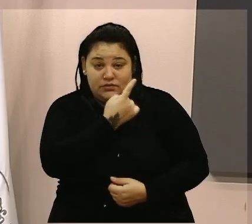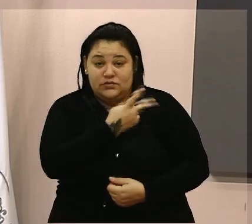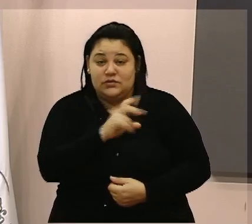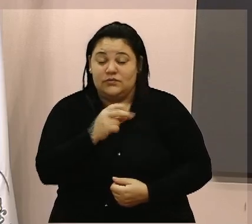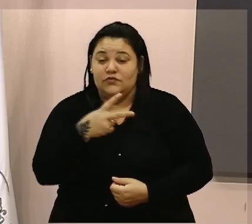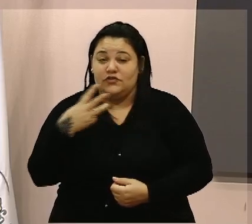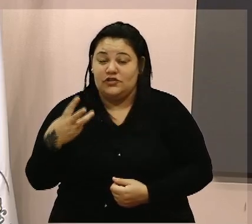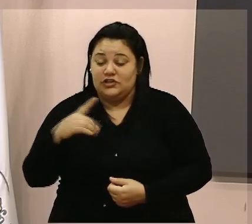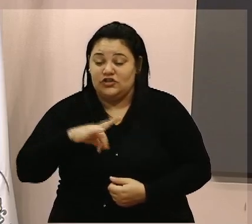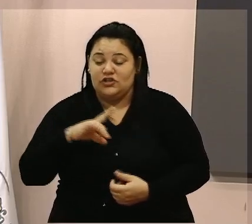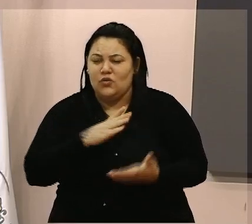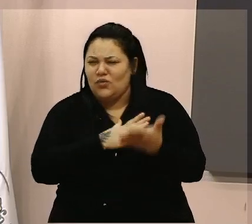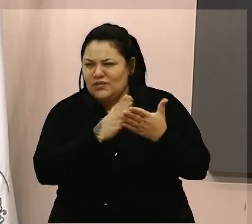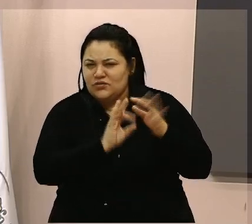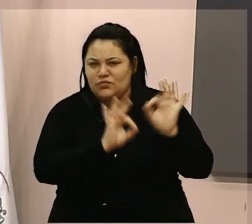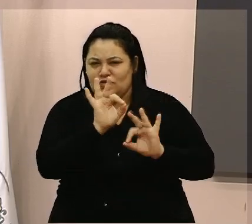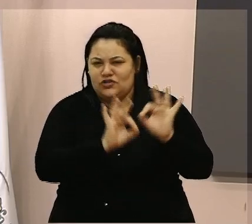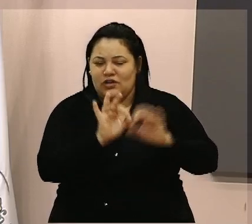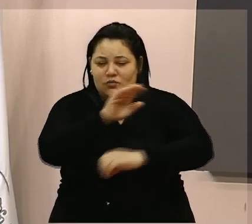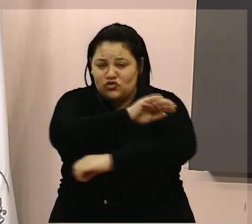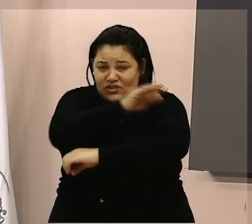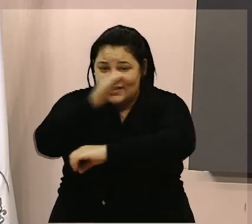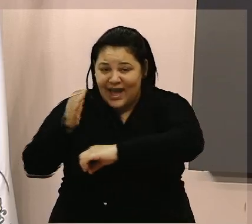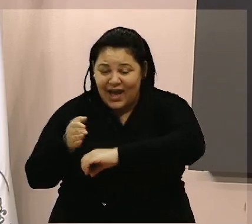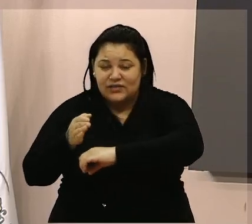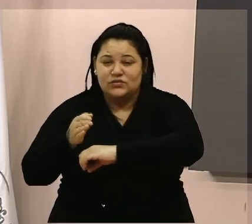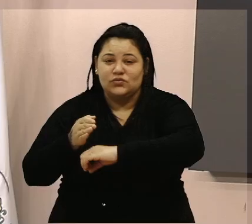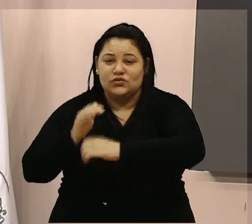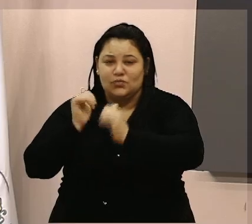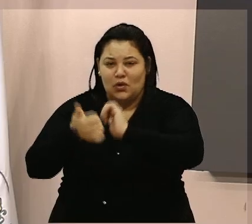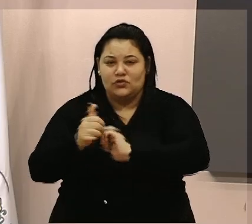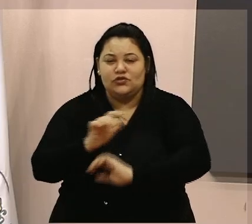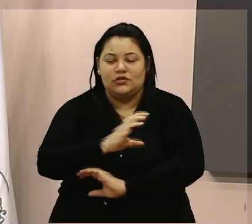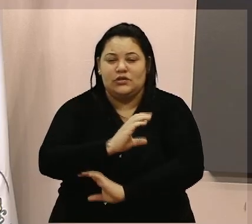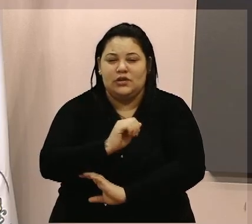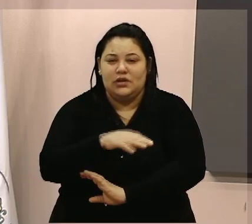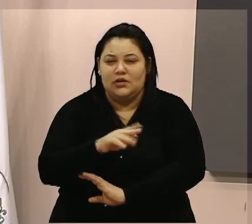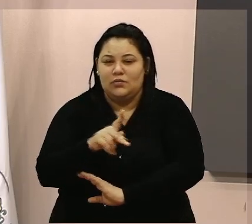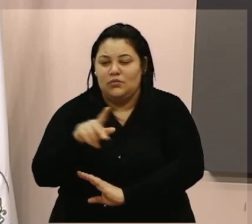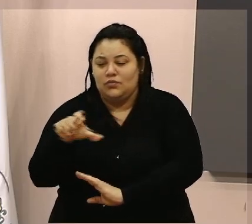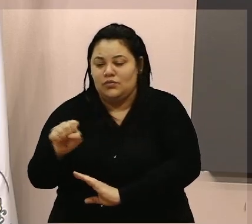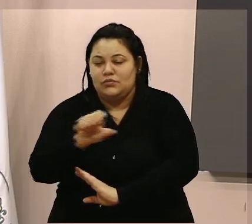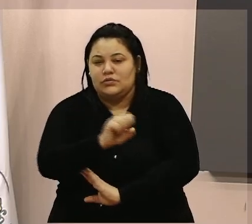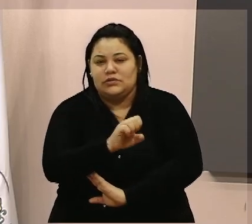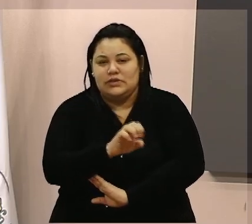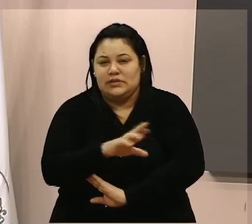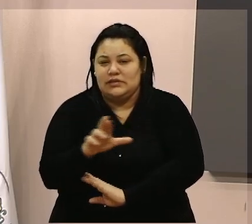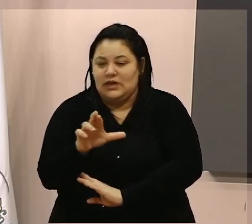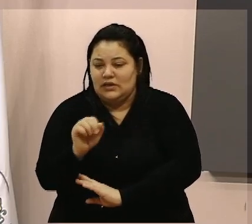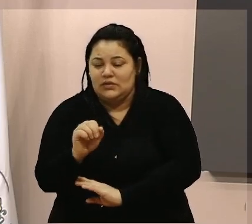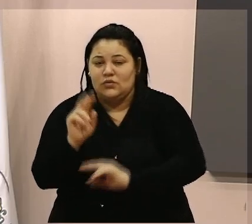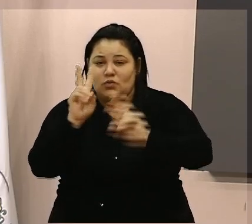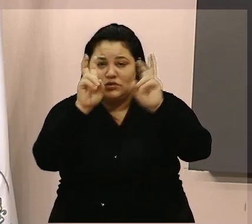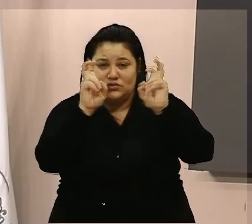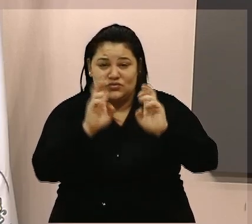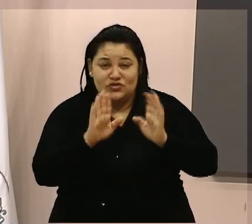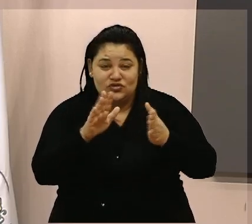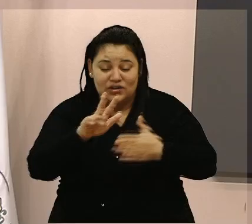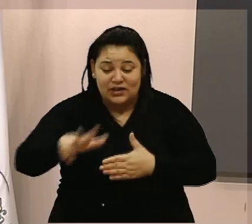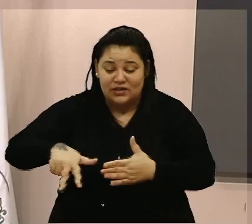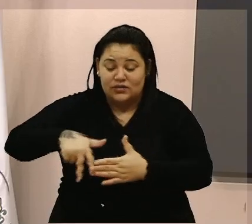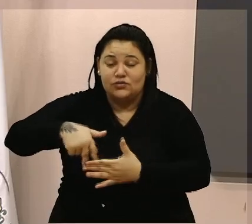projeto para o ginásio do Campos da Serra, um assunto que eu já trouxe nessa tribuna diversas vezes, já tinha